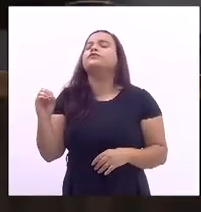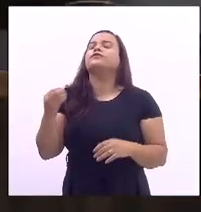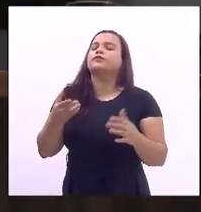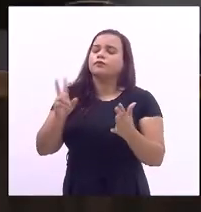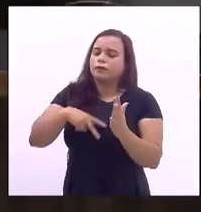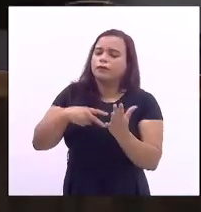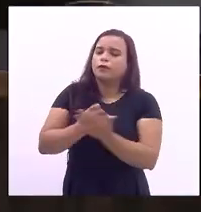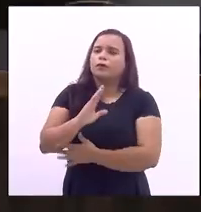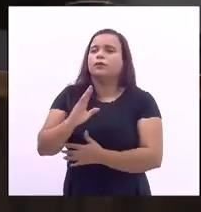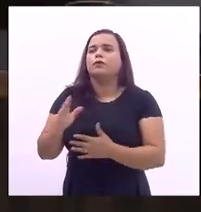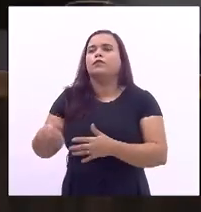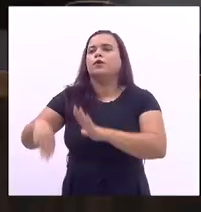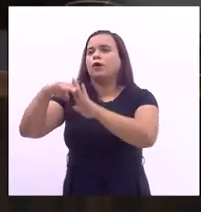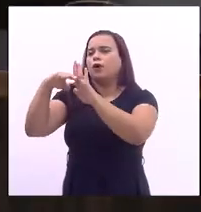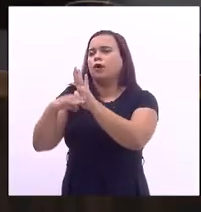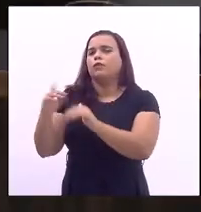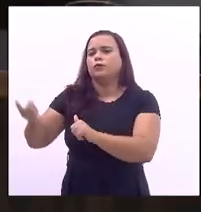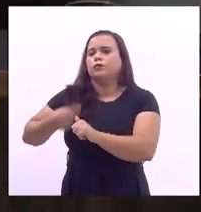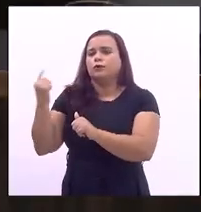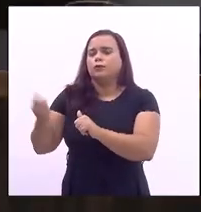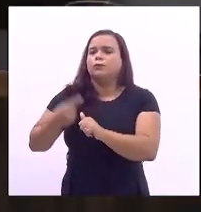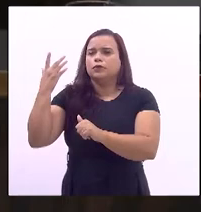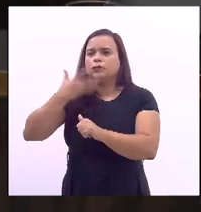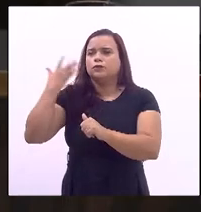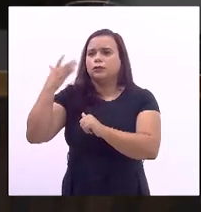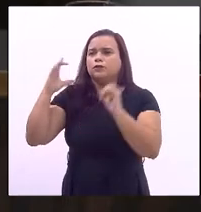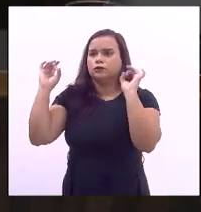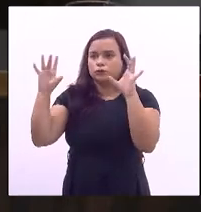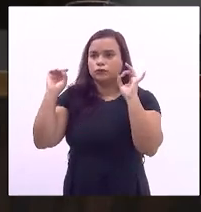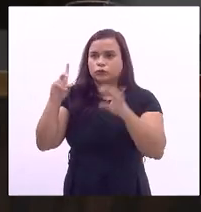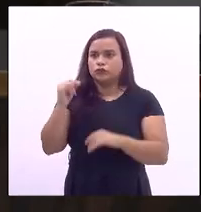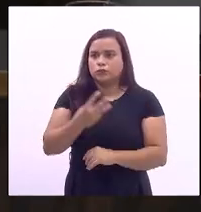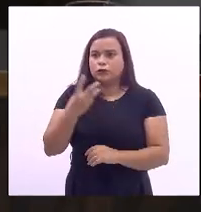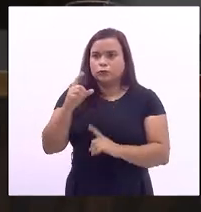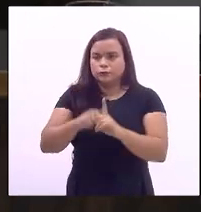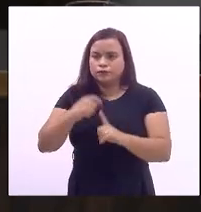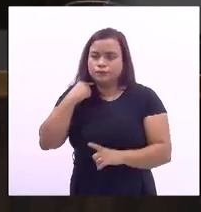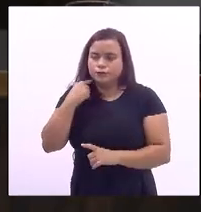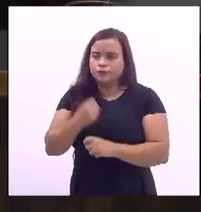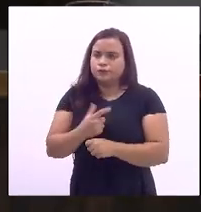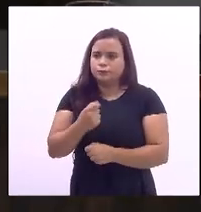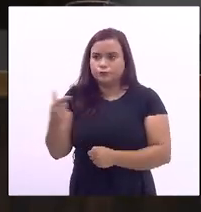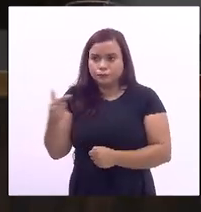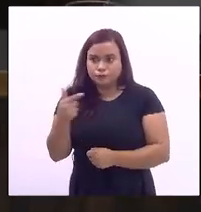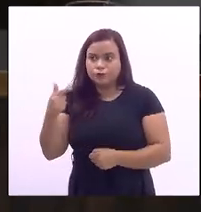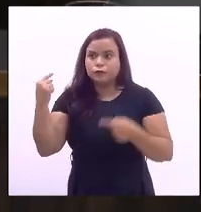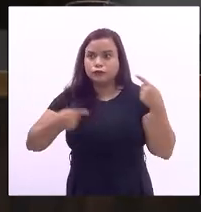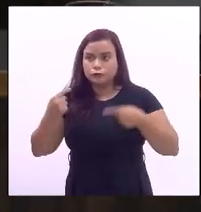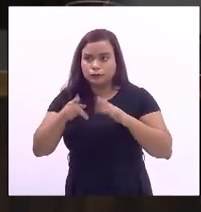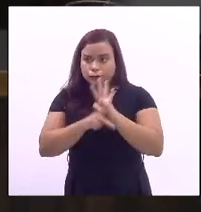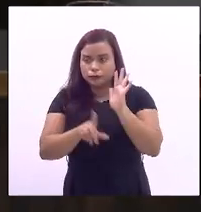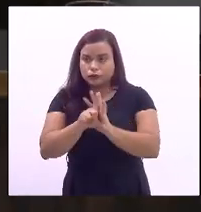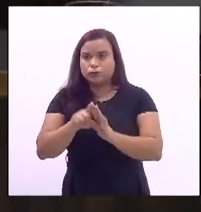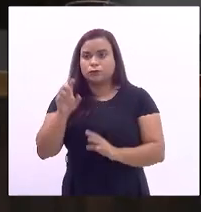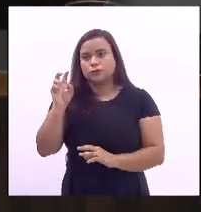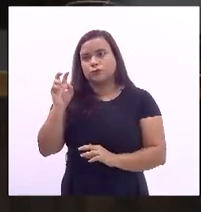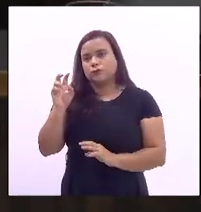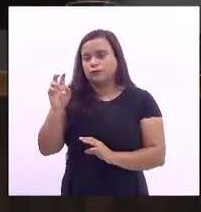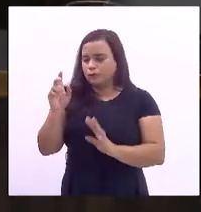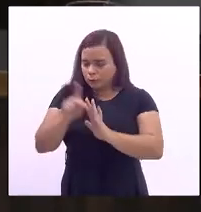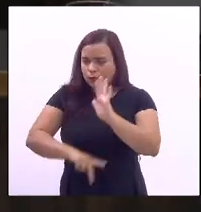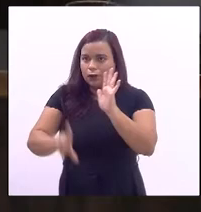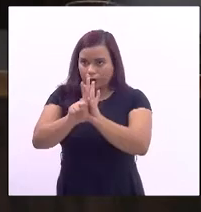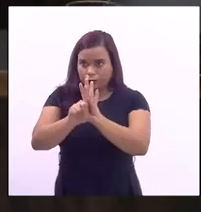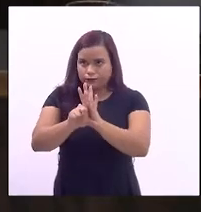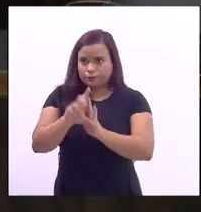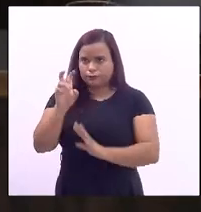ata passa-se a ordem da primeira sessão solene do dia Trinta e Um de mais de 22 em regime de urgência a discussão evangelho a solução projeto de